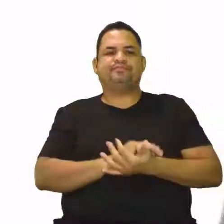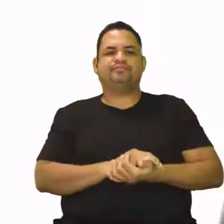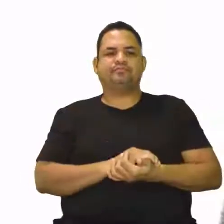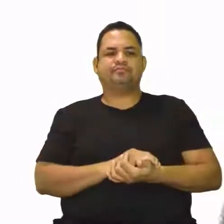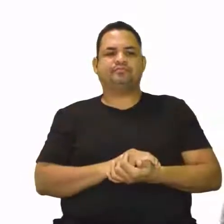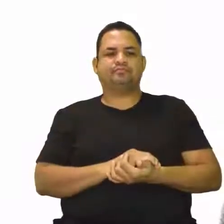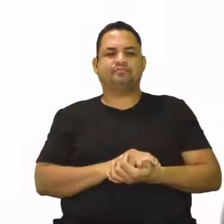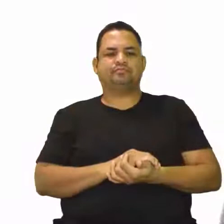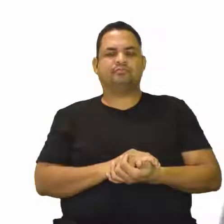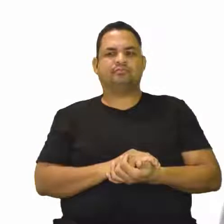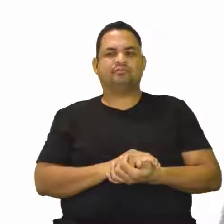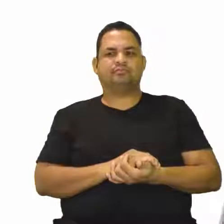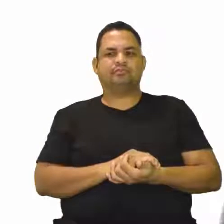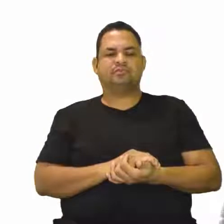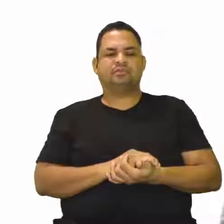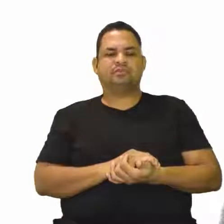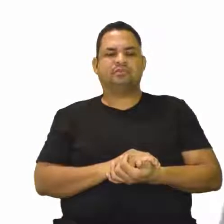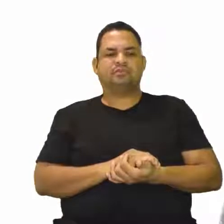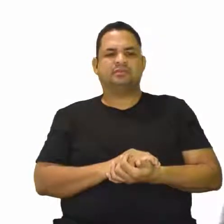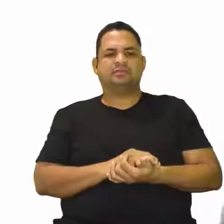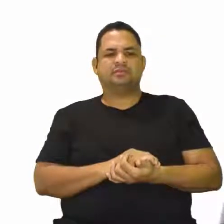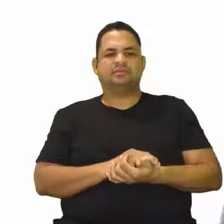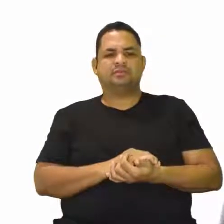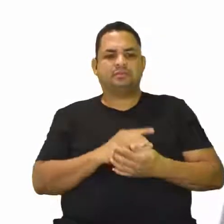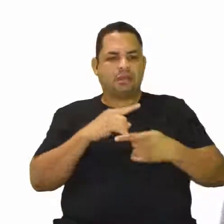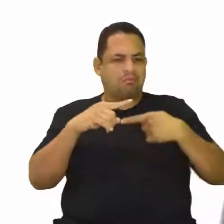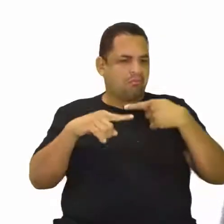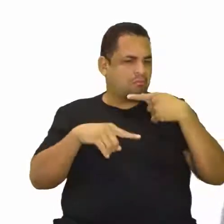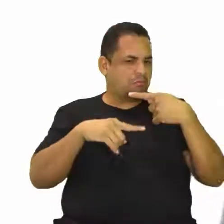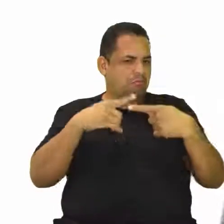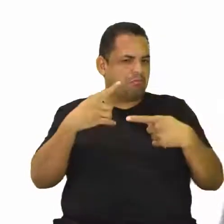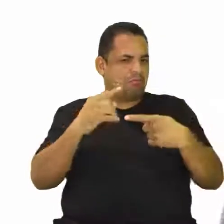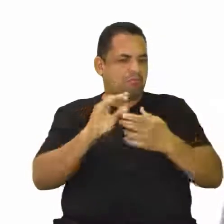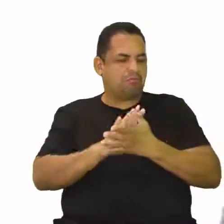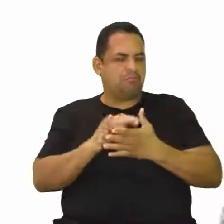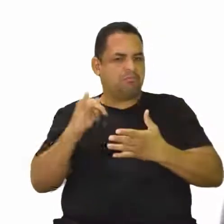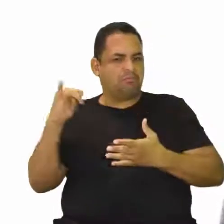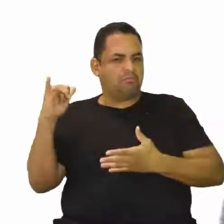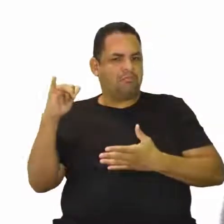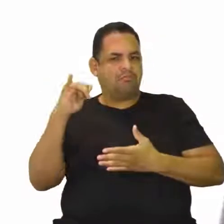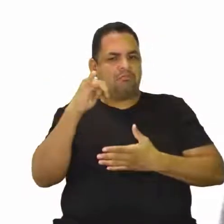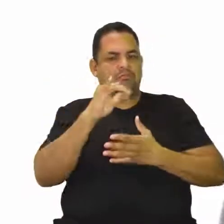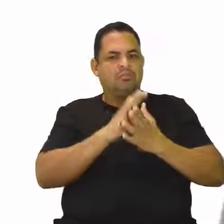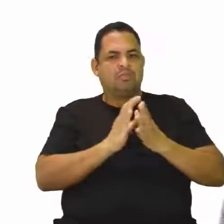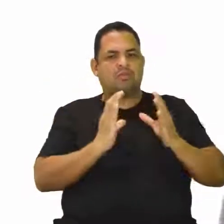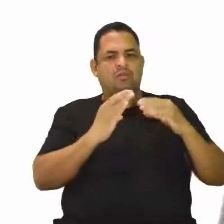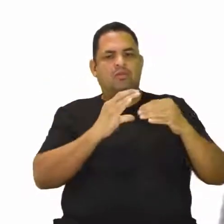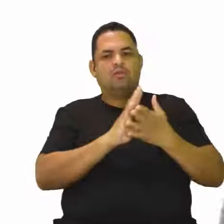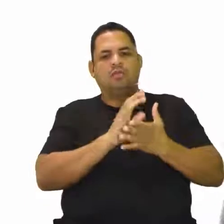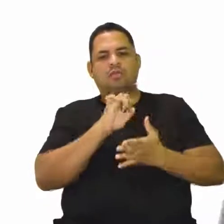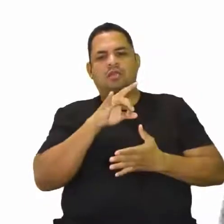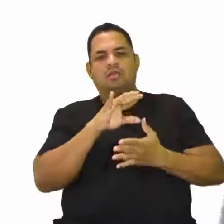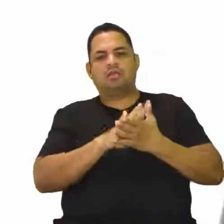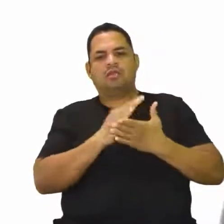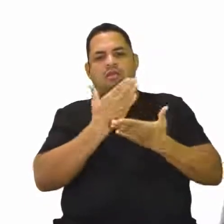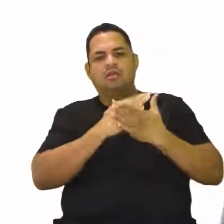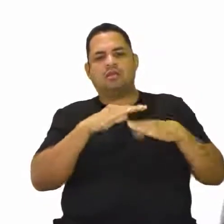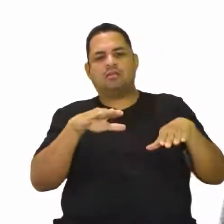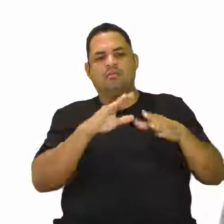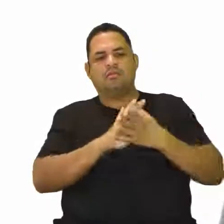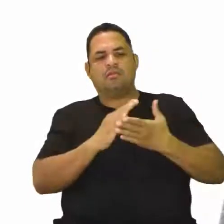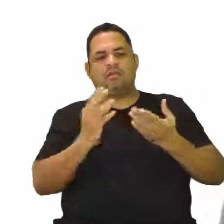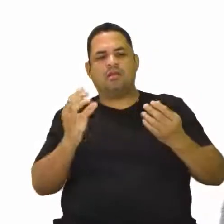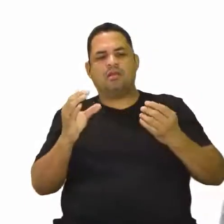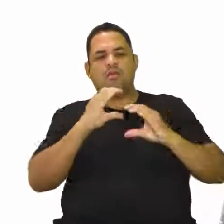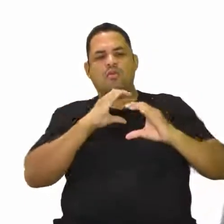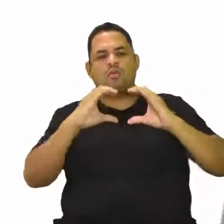para lá e aos poucos a aviação aliada distonia as redes